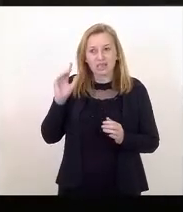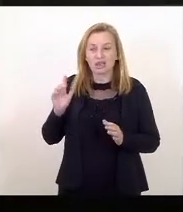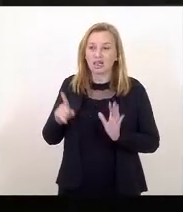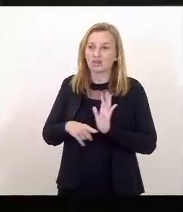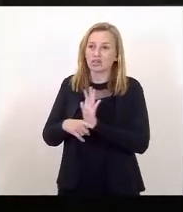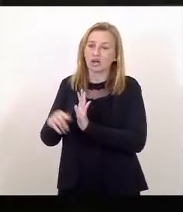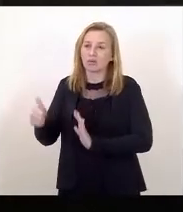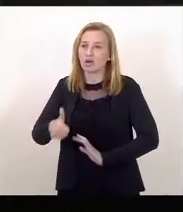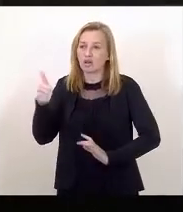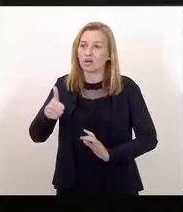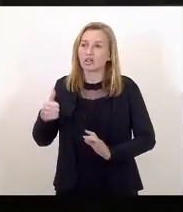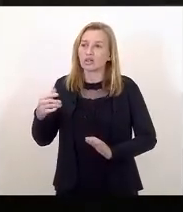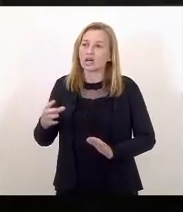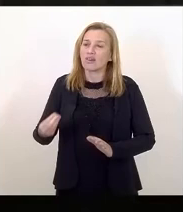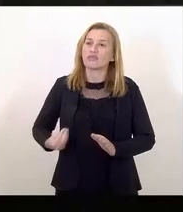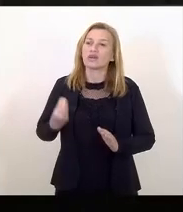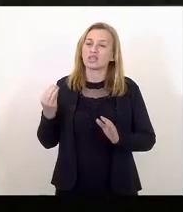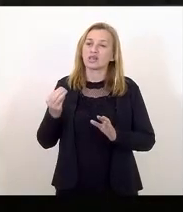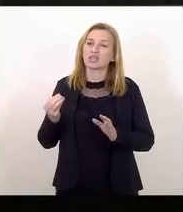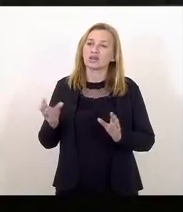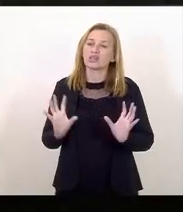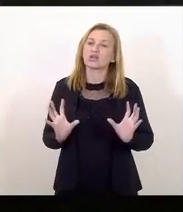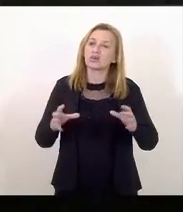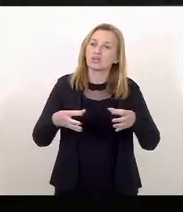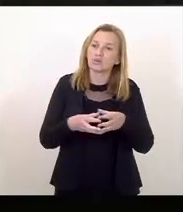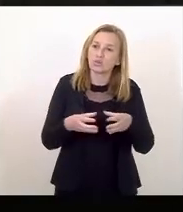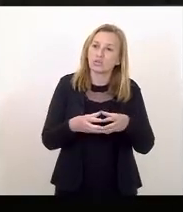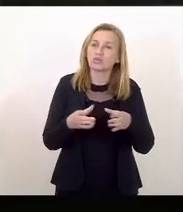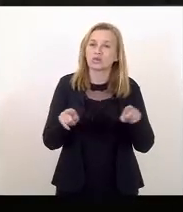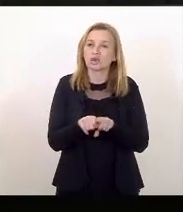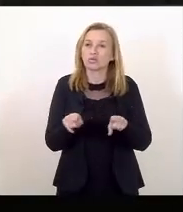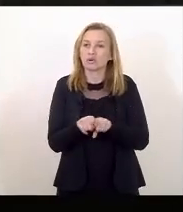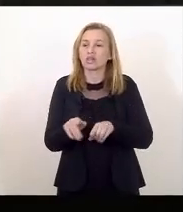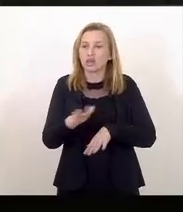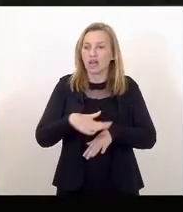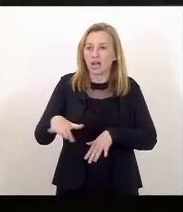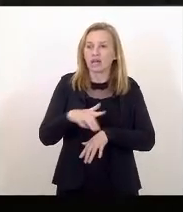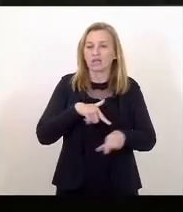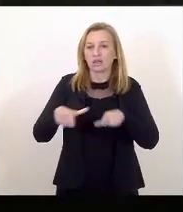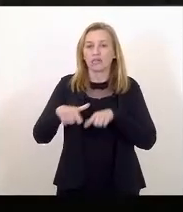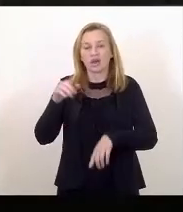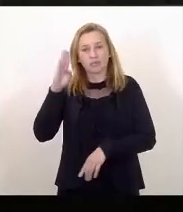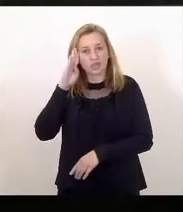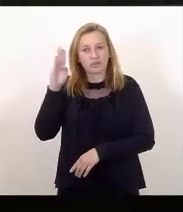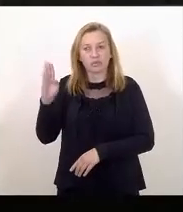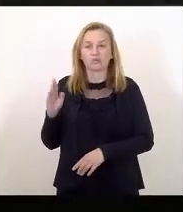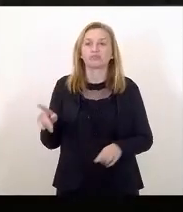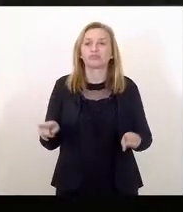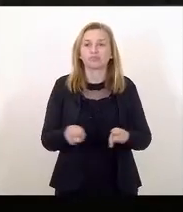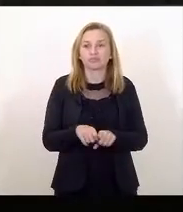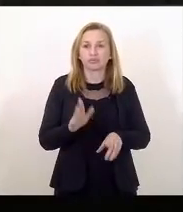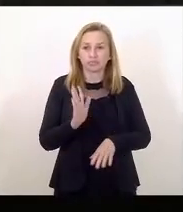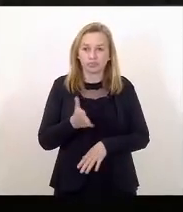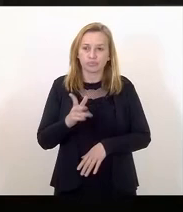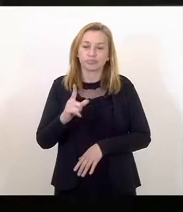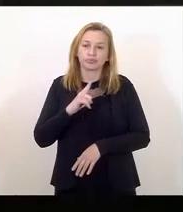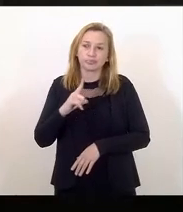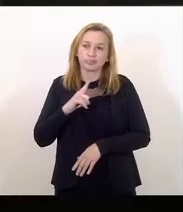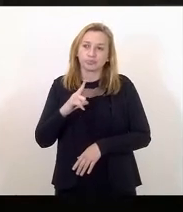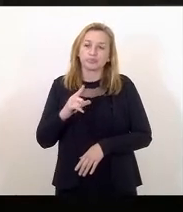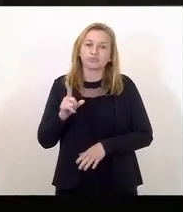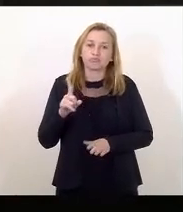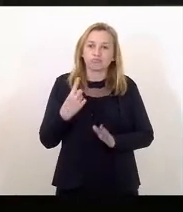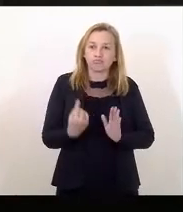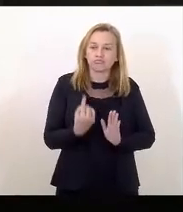na vida em comunidade e também no mercado de trabalho é fundamental. Tivemos já a existência de uma